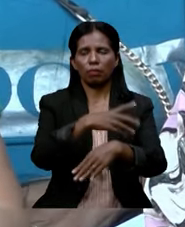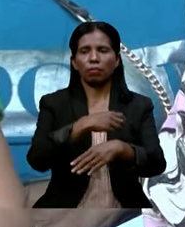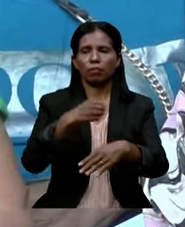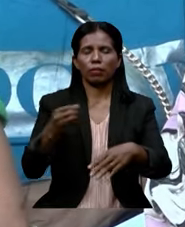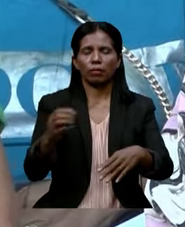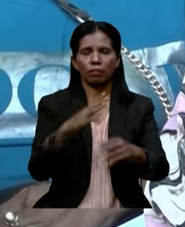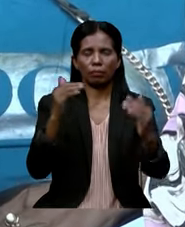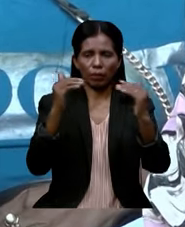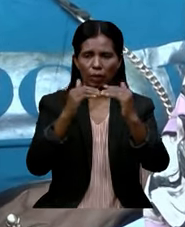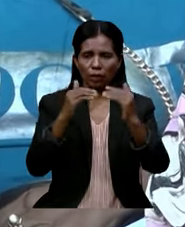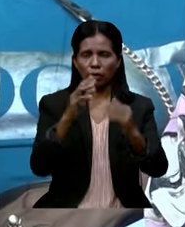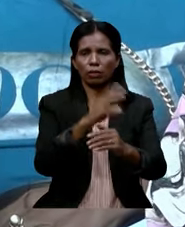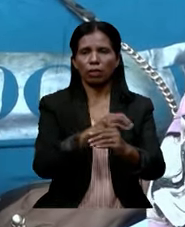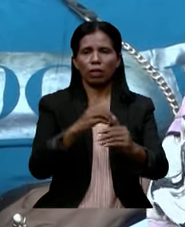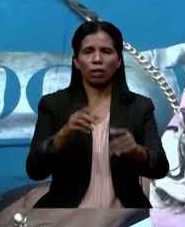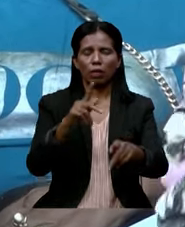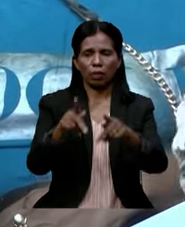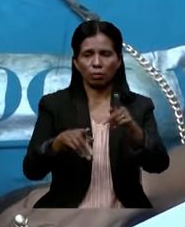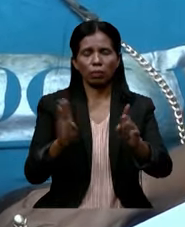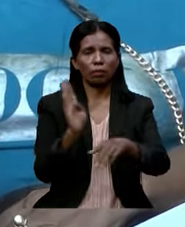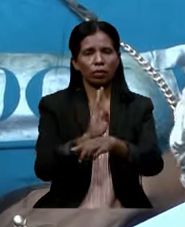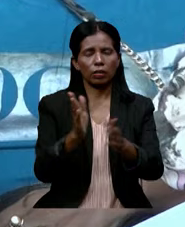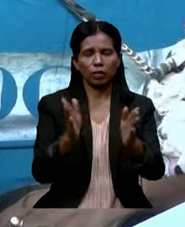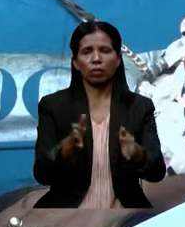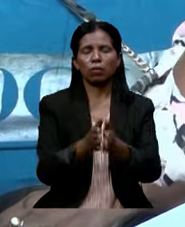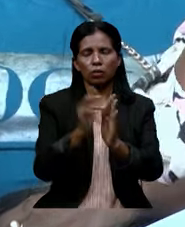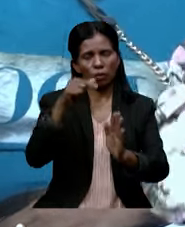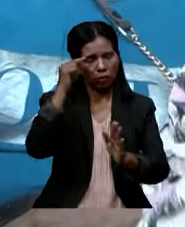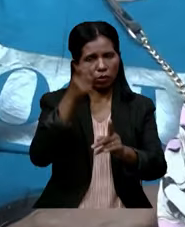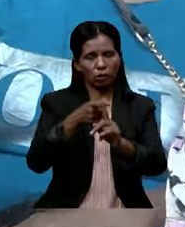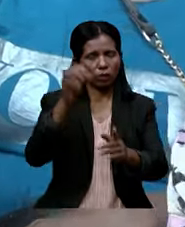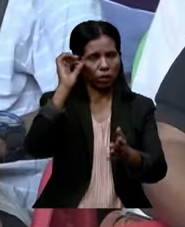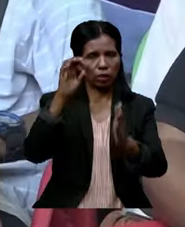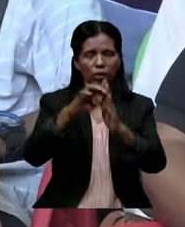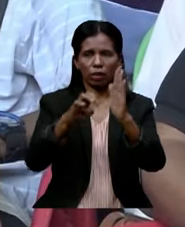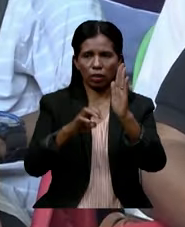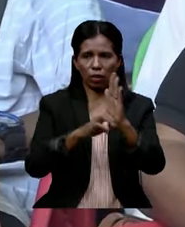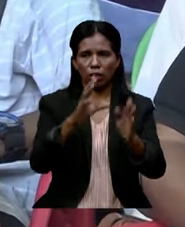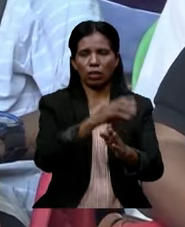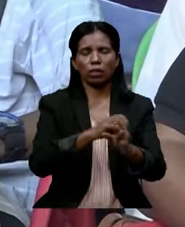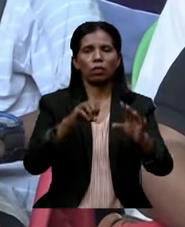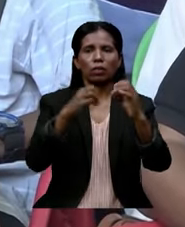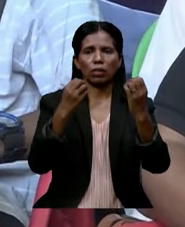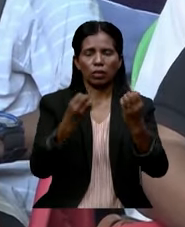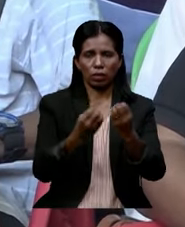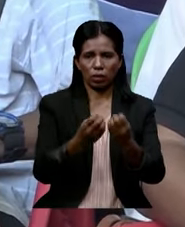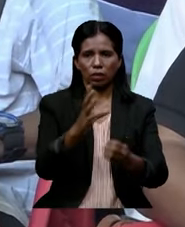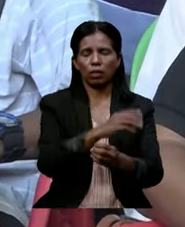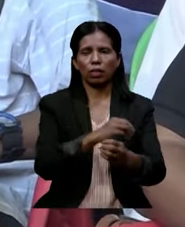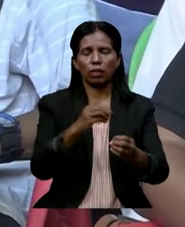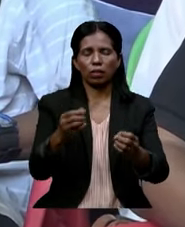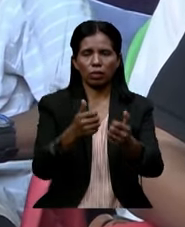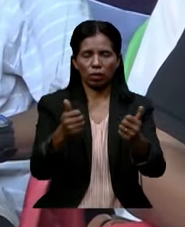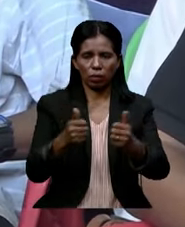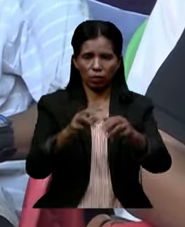imprensa, né, negociante Sira Husi governo li Husi secretário de Estado assunto toponímia no organização urbana no